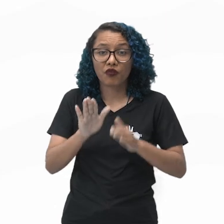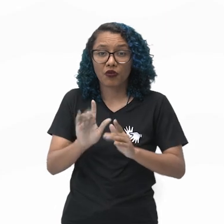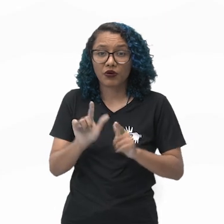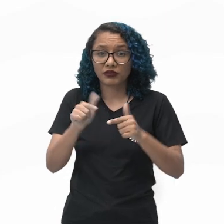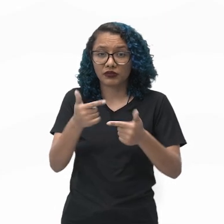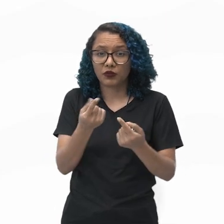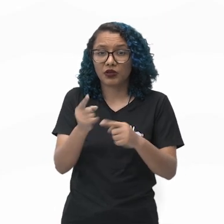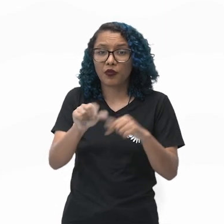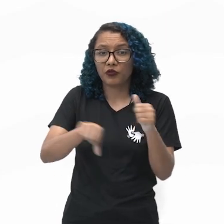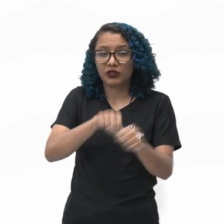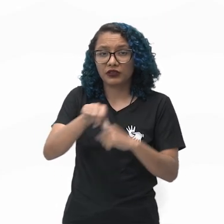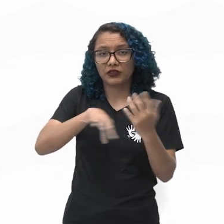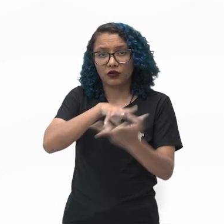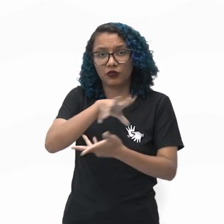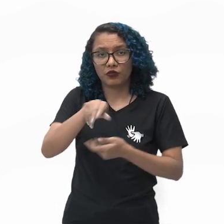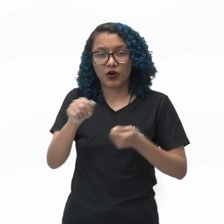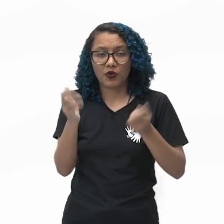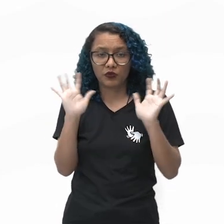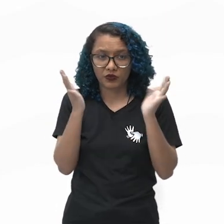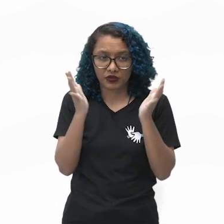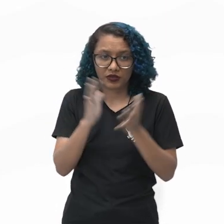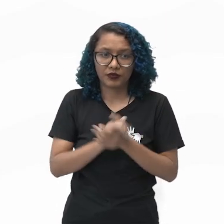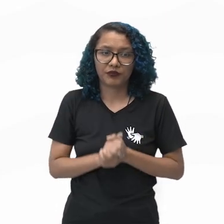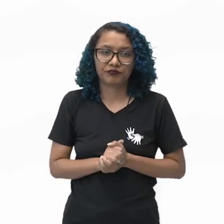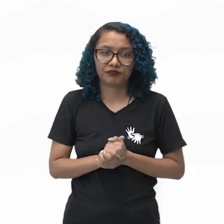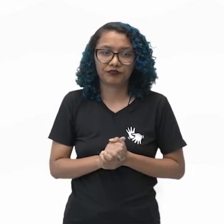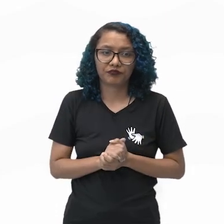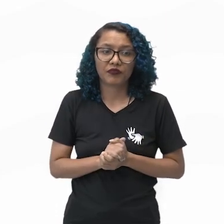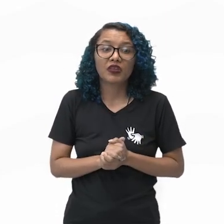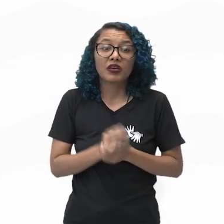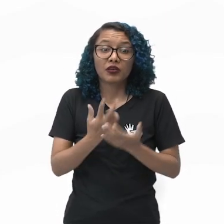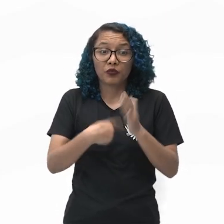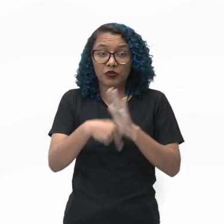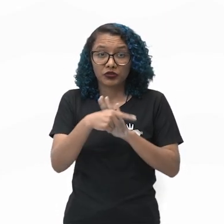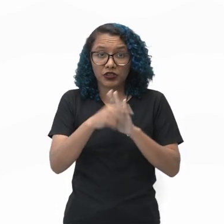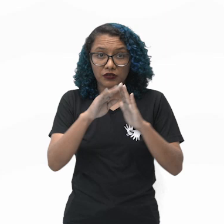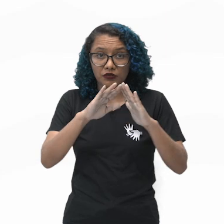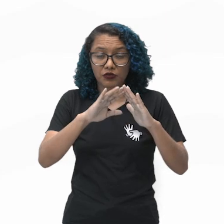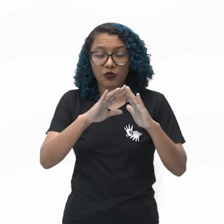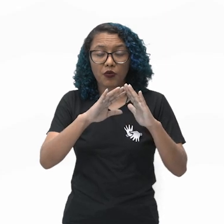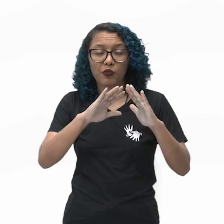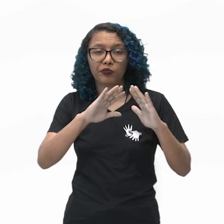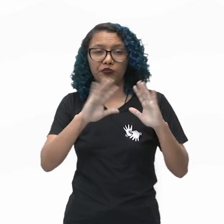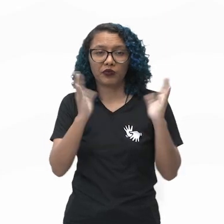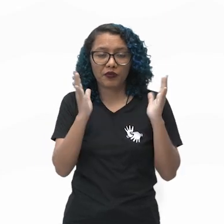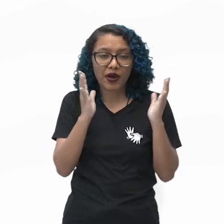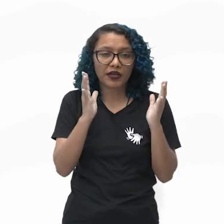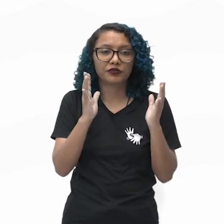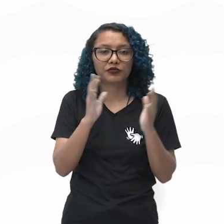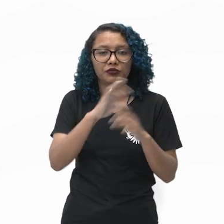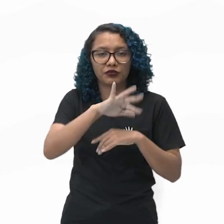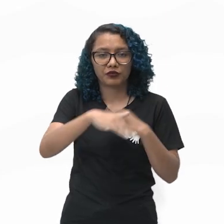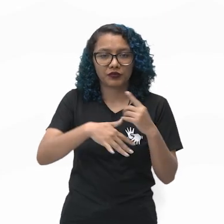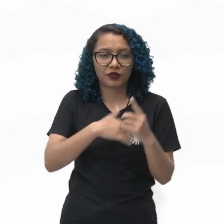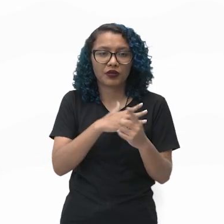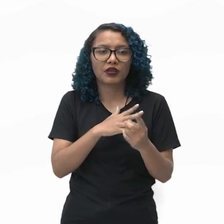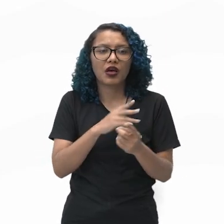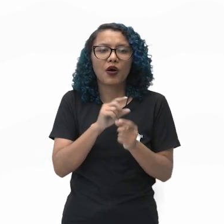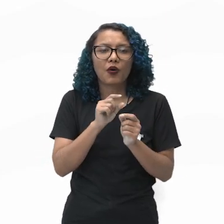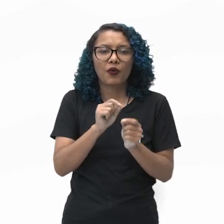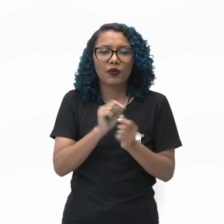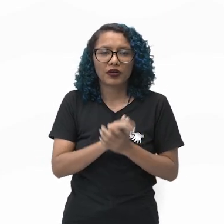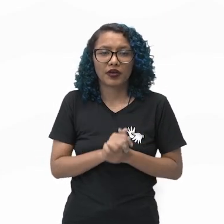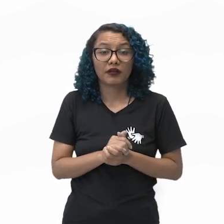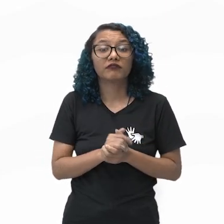clima. As ações da agenda ambiental escolar, como a redução de resíduos, a economia de energia